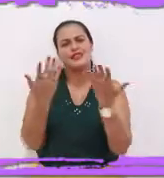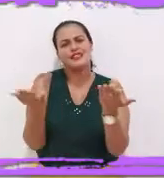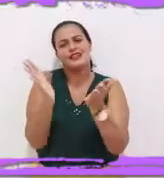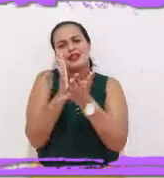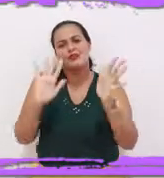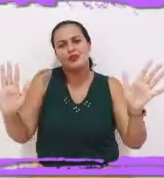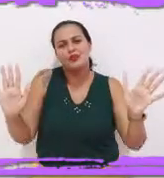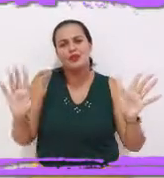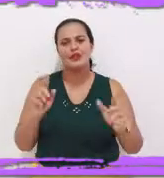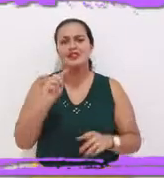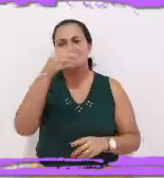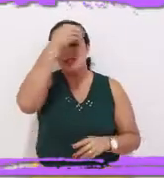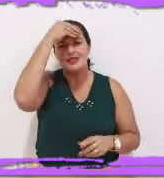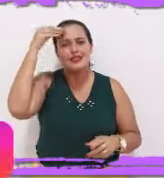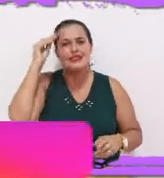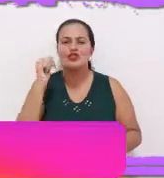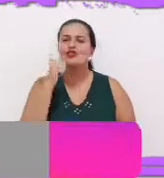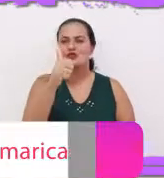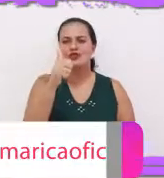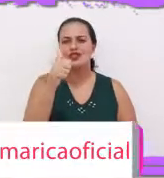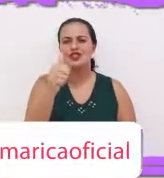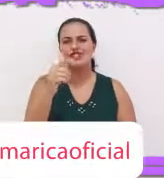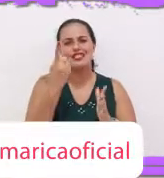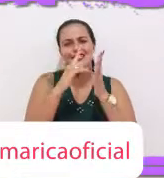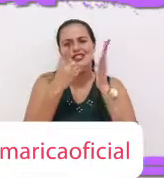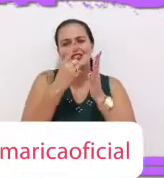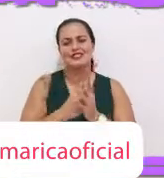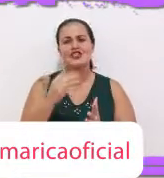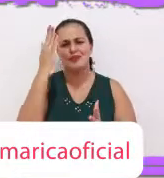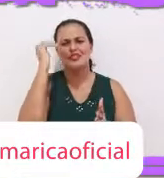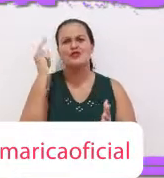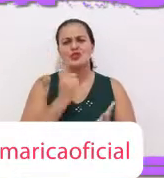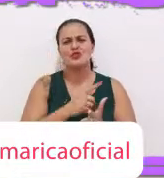Maricá fica por aqui. Não se esqueça de curtir as nossas redes